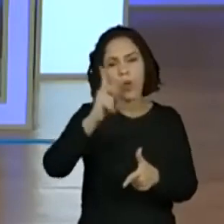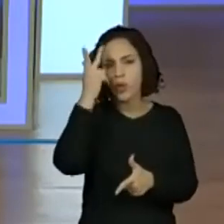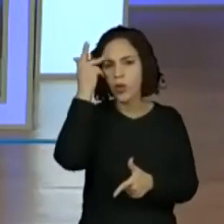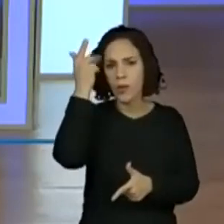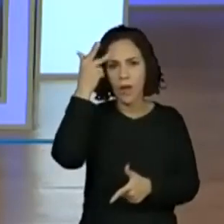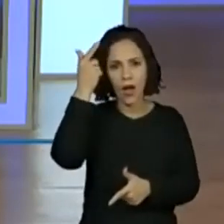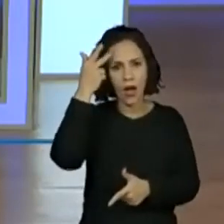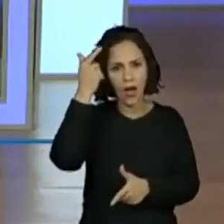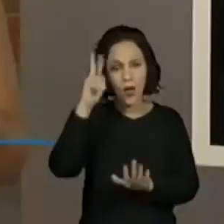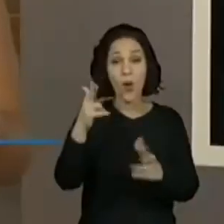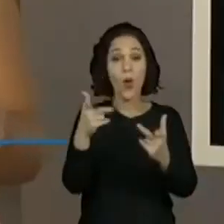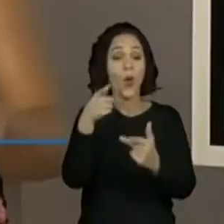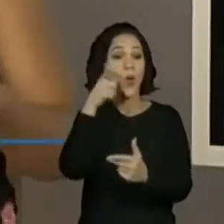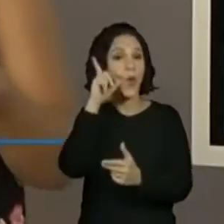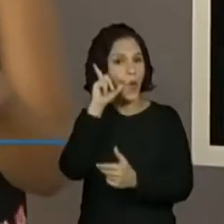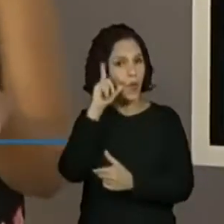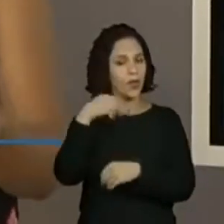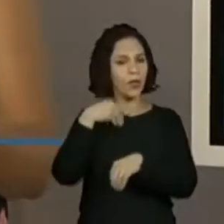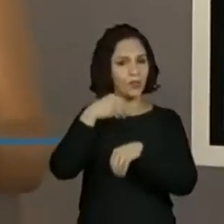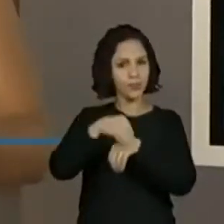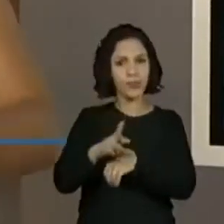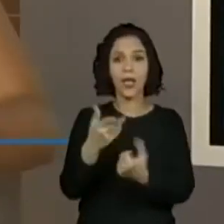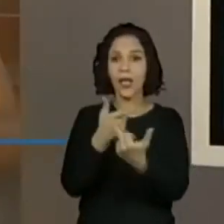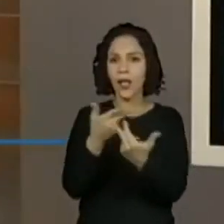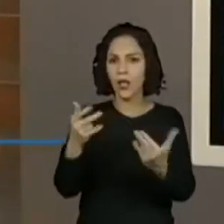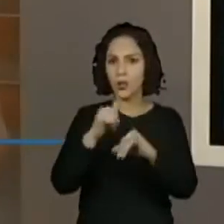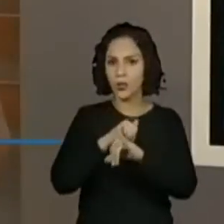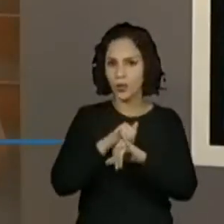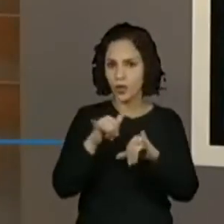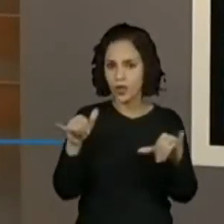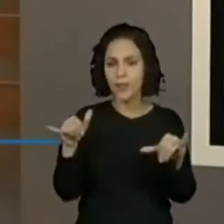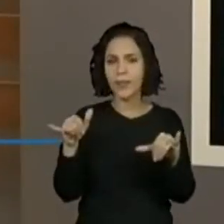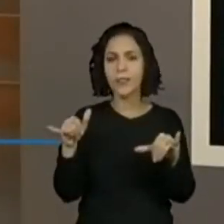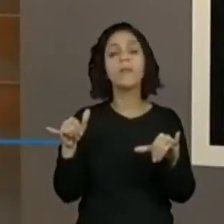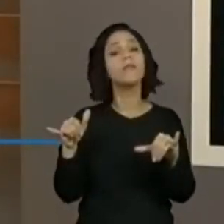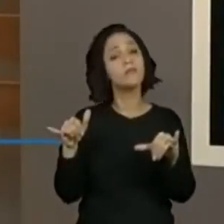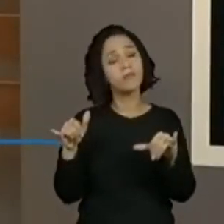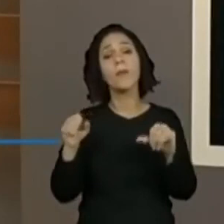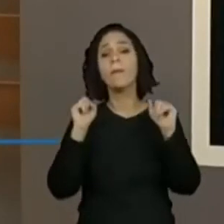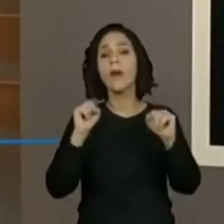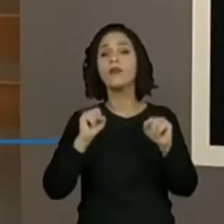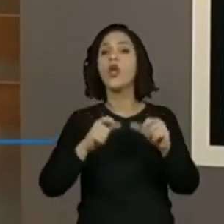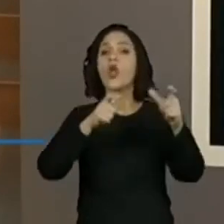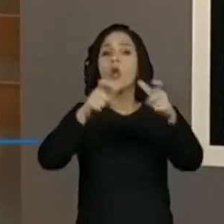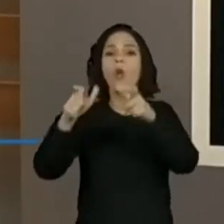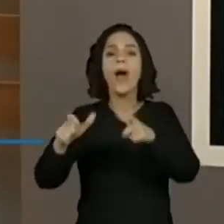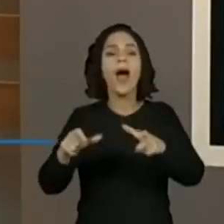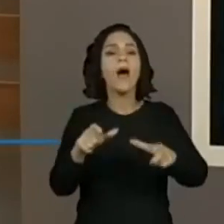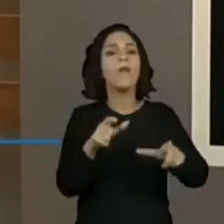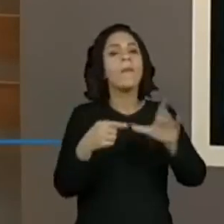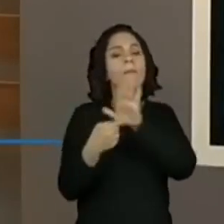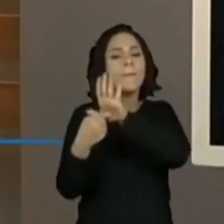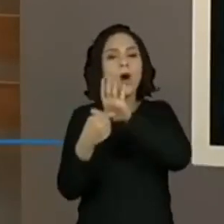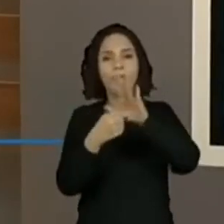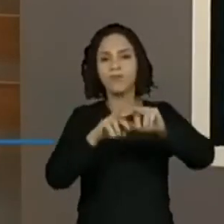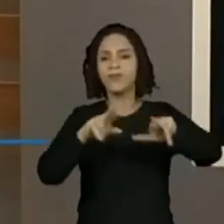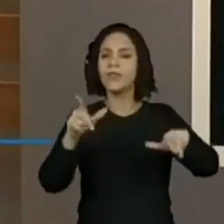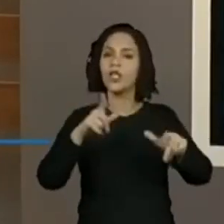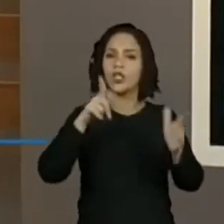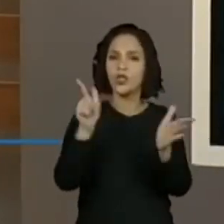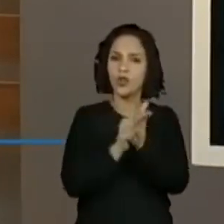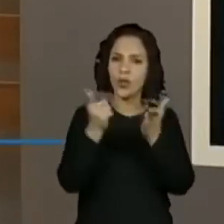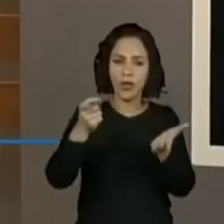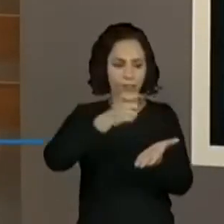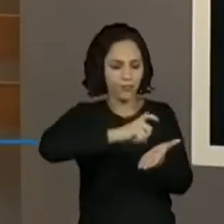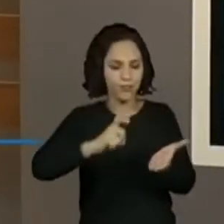Porque, igual ontem eu falei, as notícias são vinculadas em diversos meios. Jornal impresso,